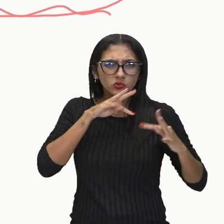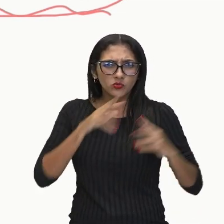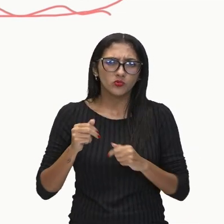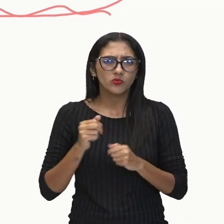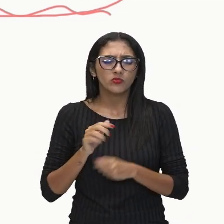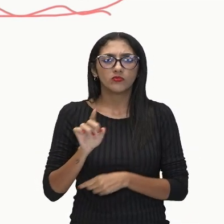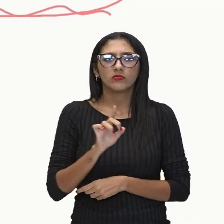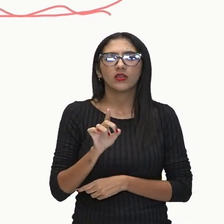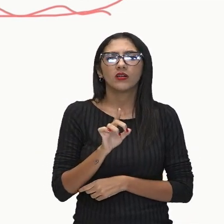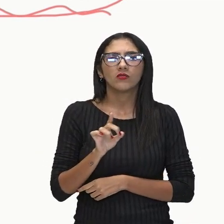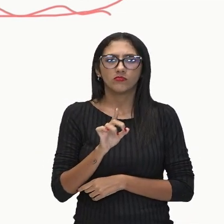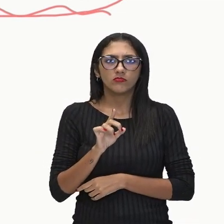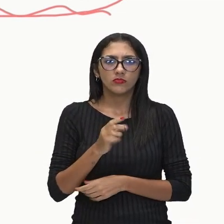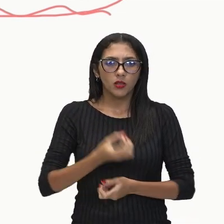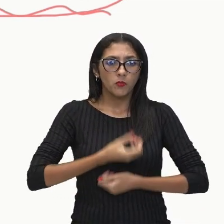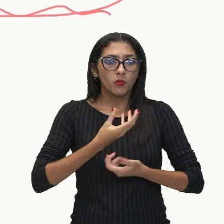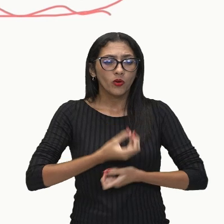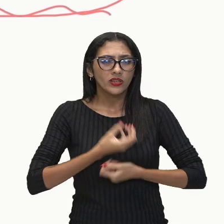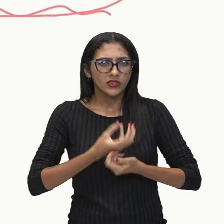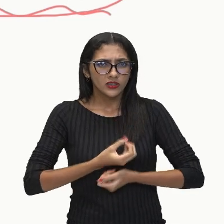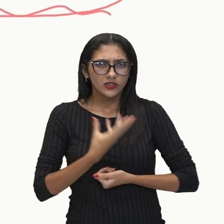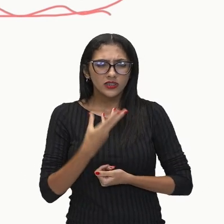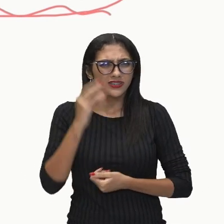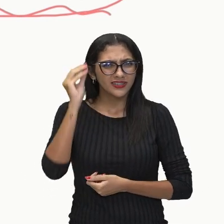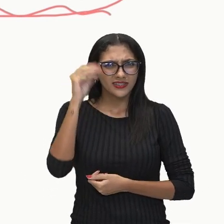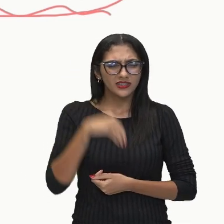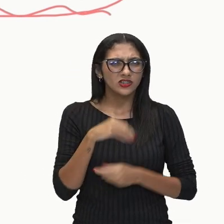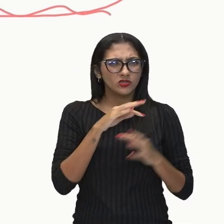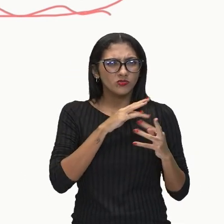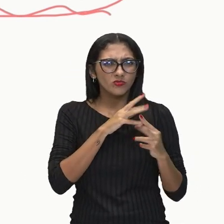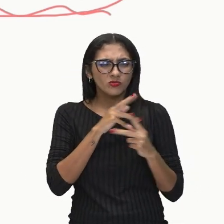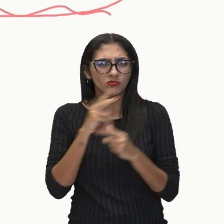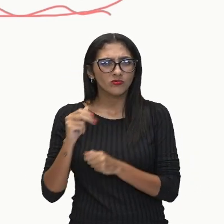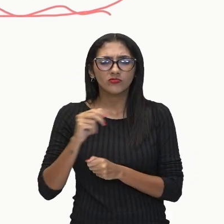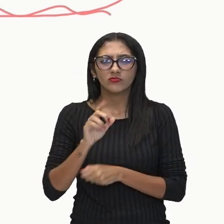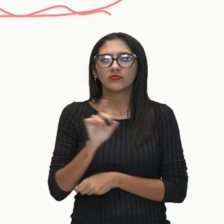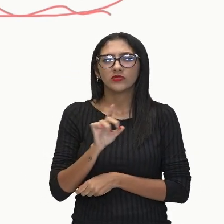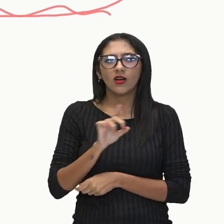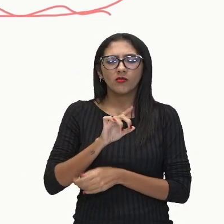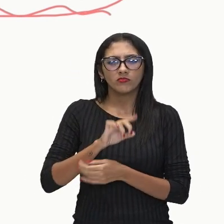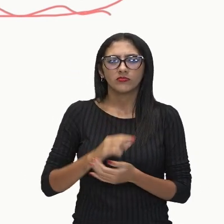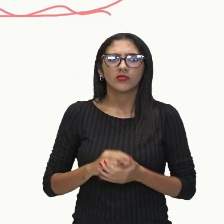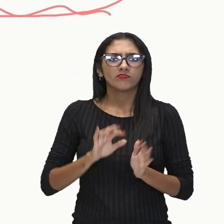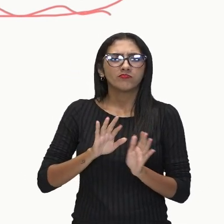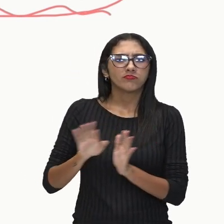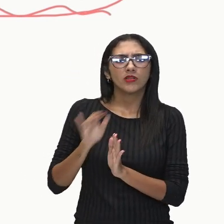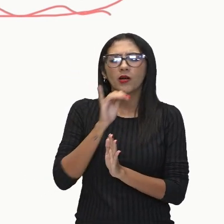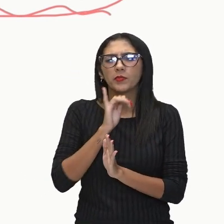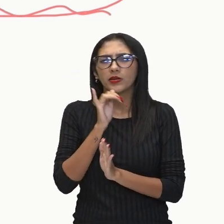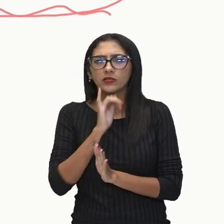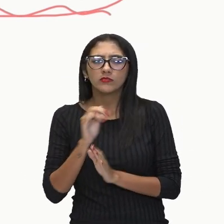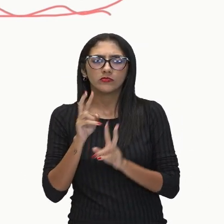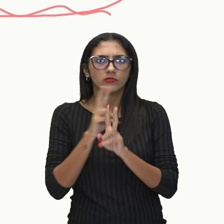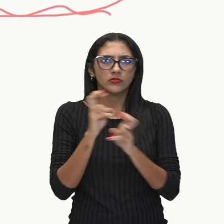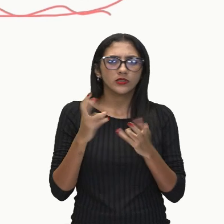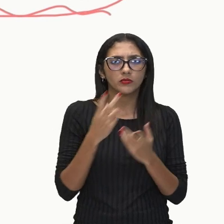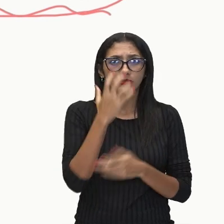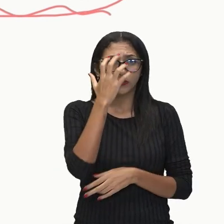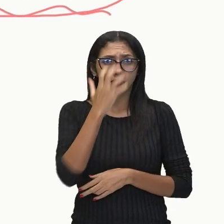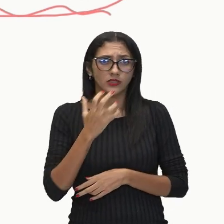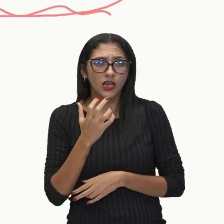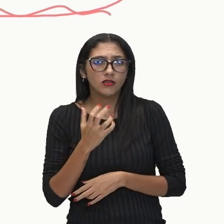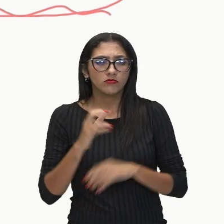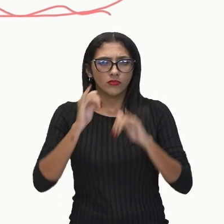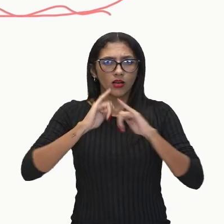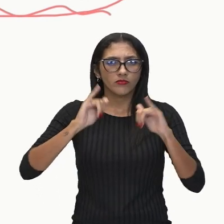poesia, não vai deixar de lado essas questões, não vai deixar de lado as questões mais sérias, não vai deixar de